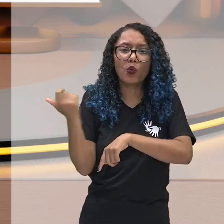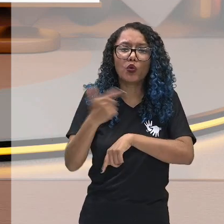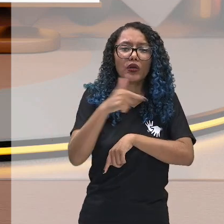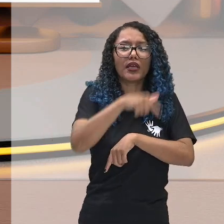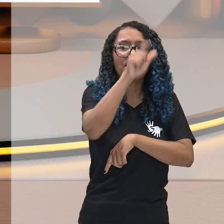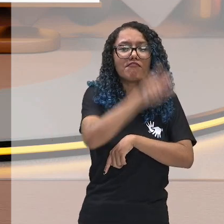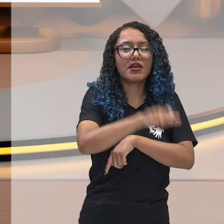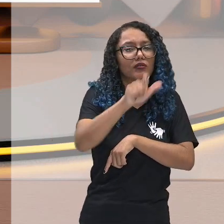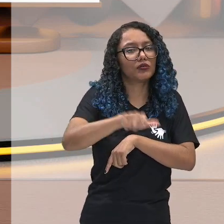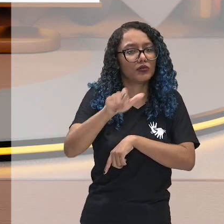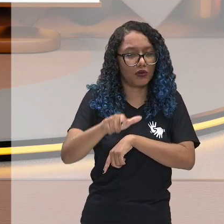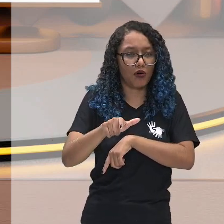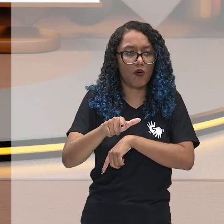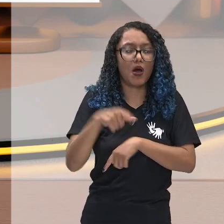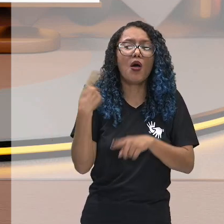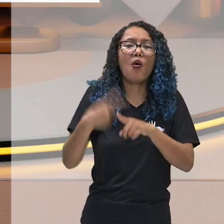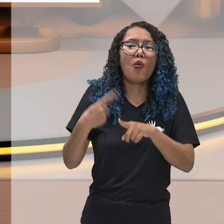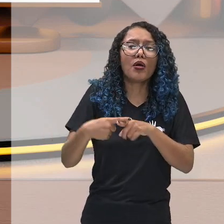ali sob